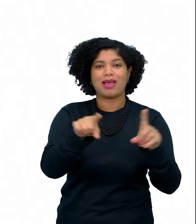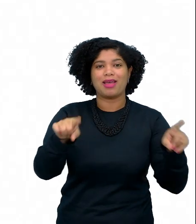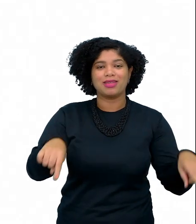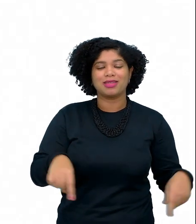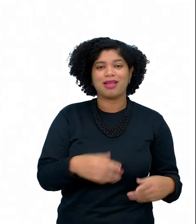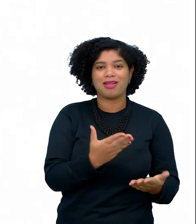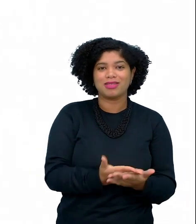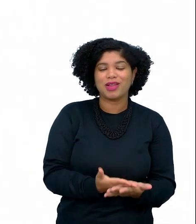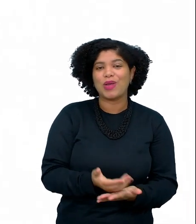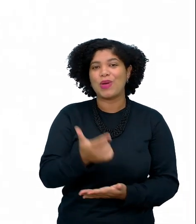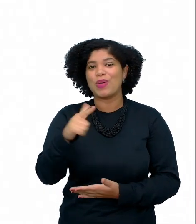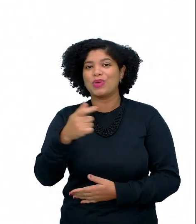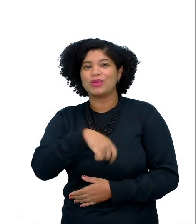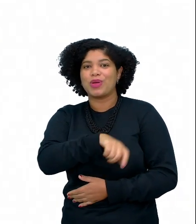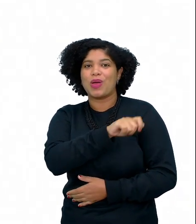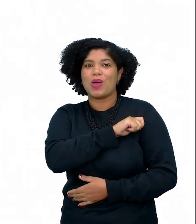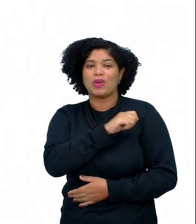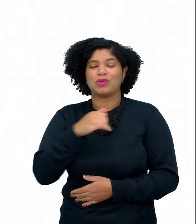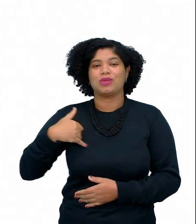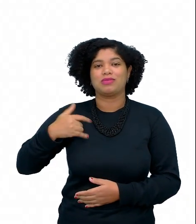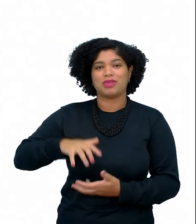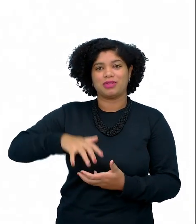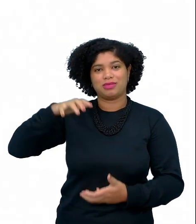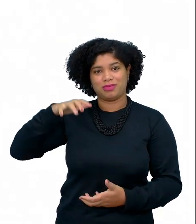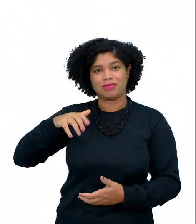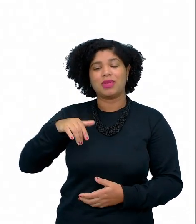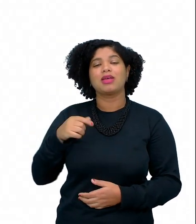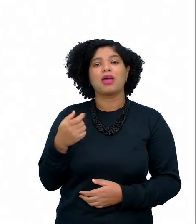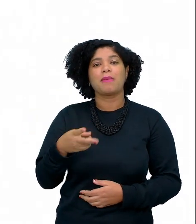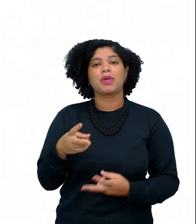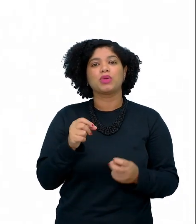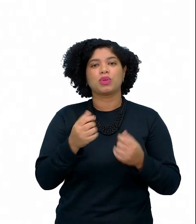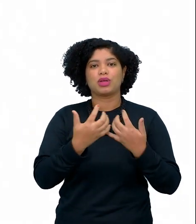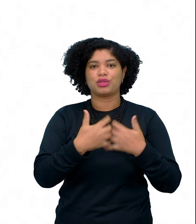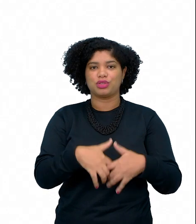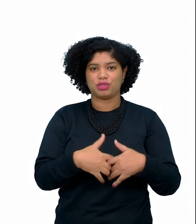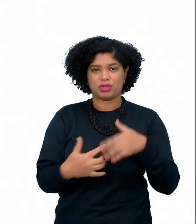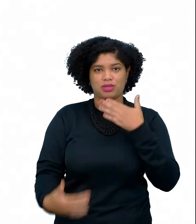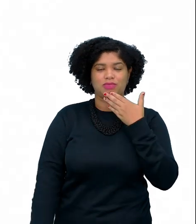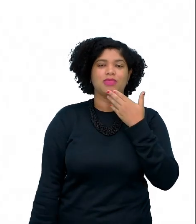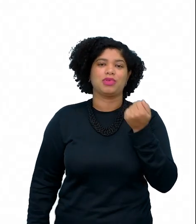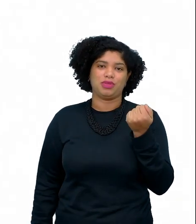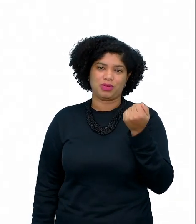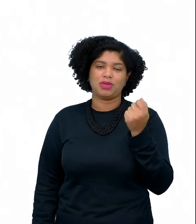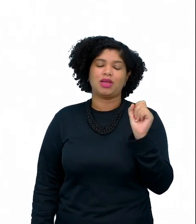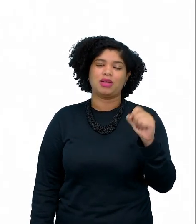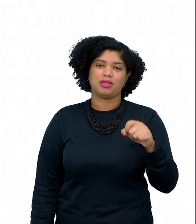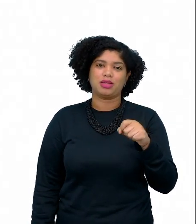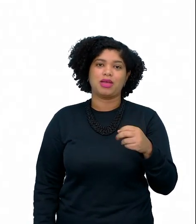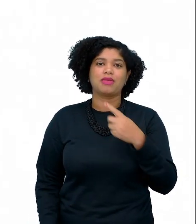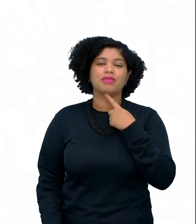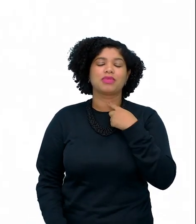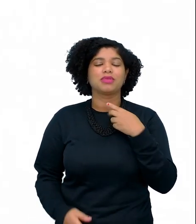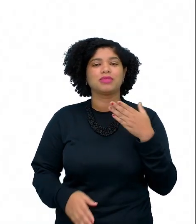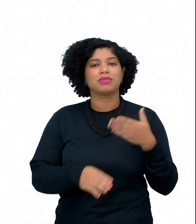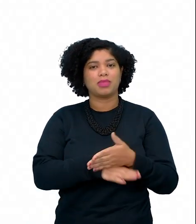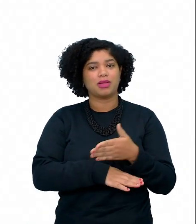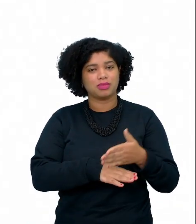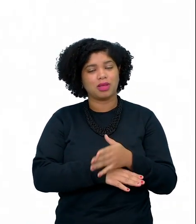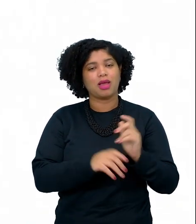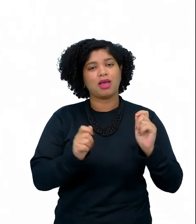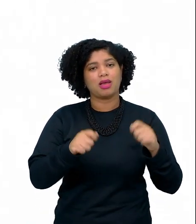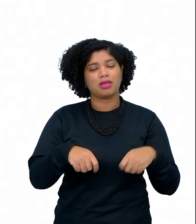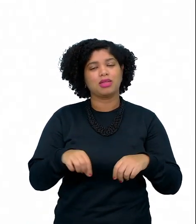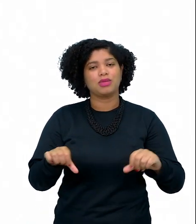aulas, outros alunos mais velhos, desperta esse engajamento maior para eles quererem participar, quererem